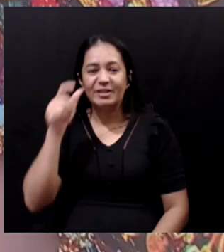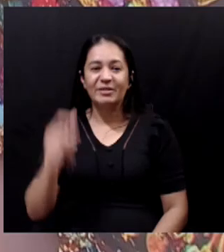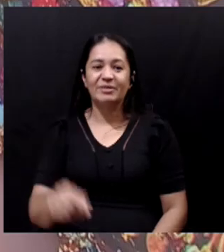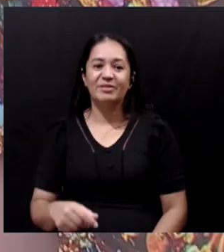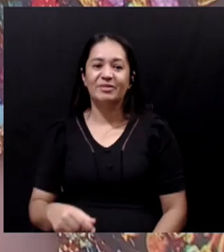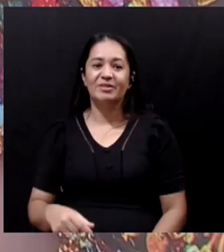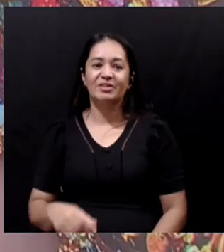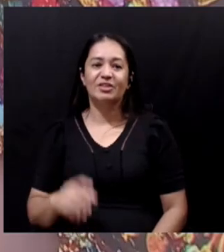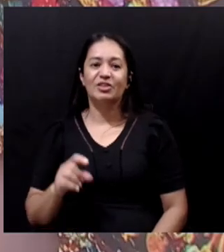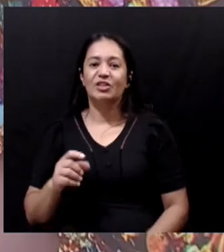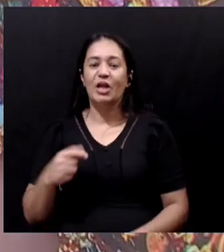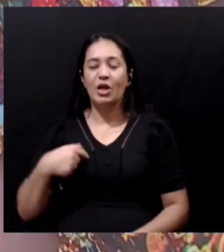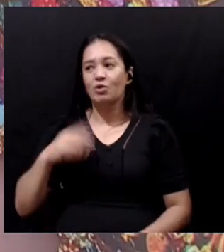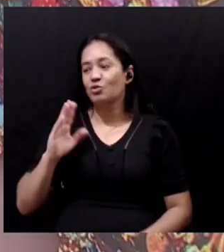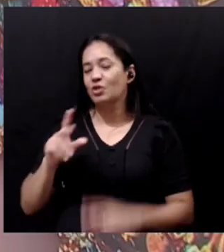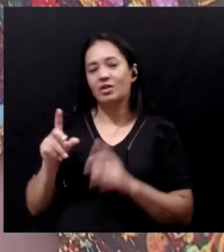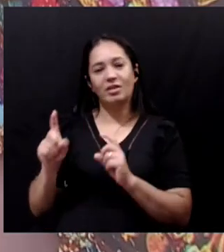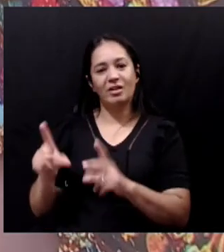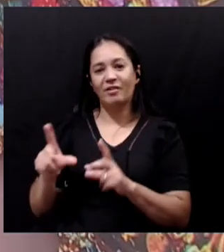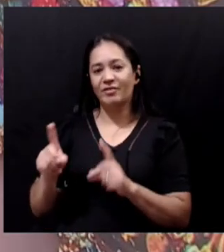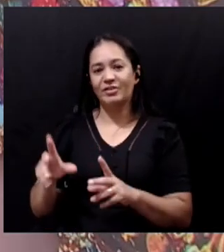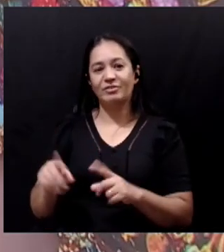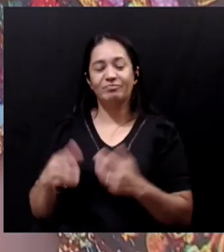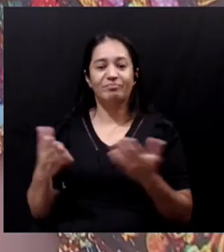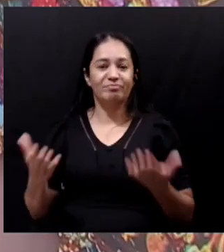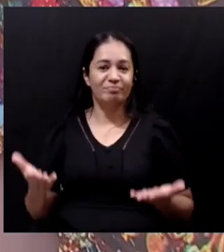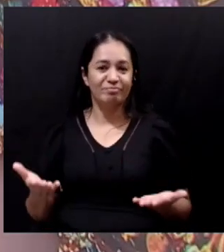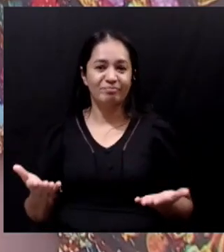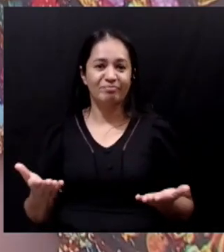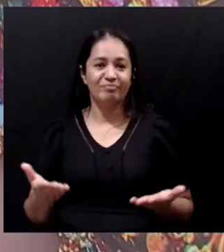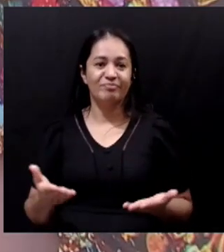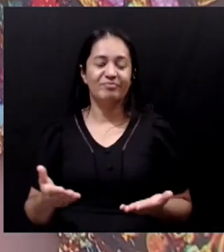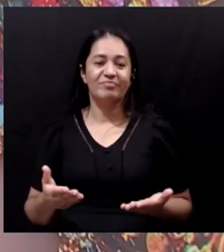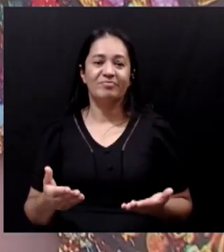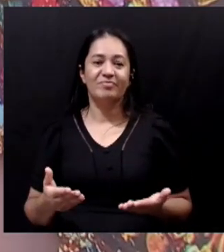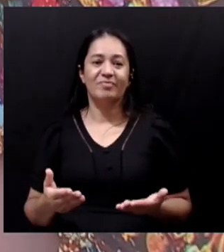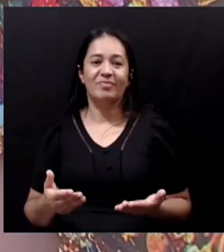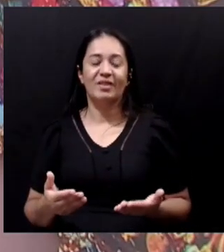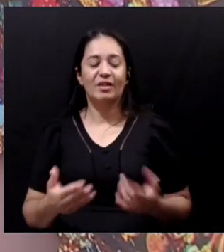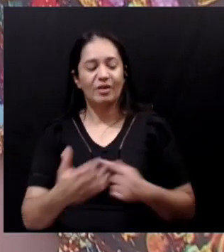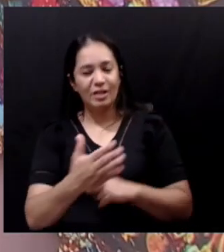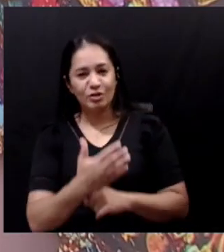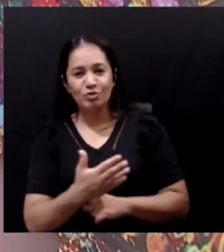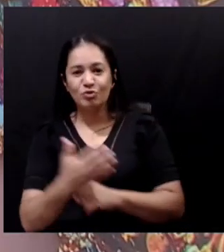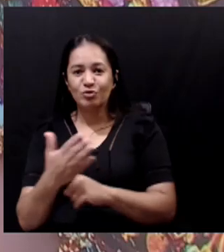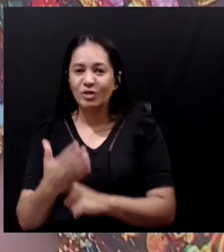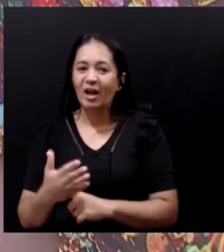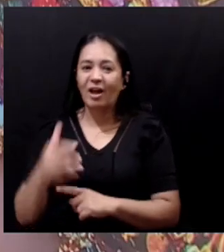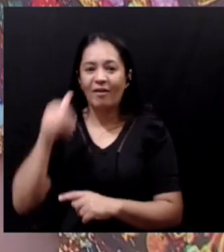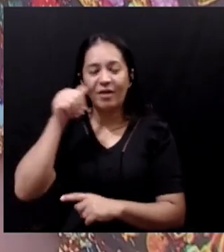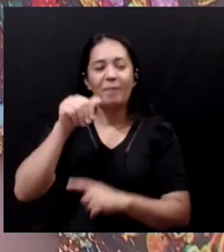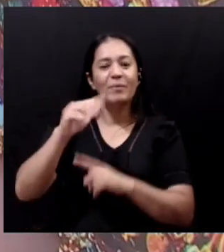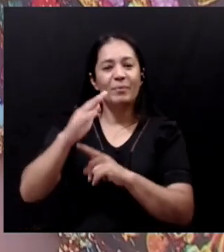frente. E então eles vinham, ajudavam, a esposa ajudava, Aí eu fiquei,